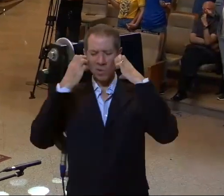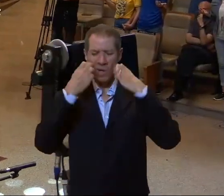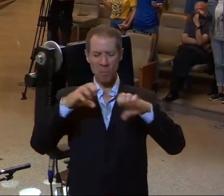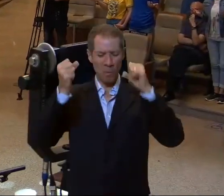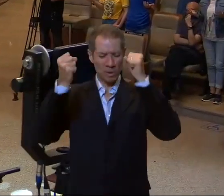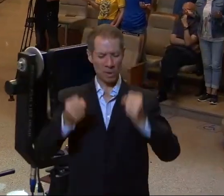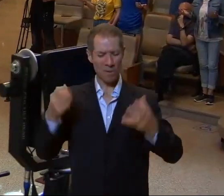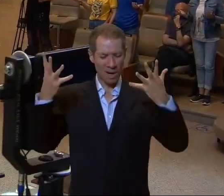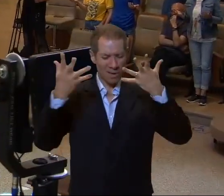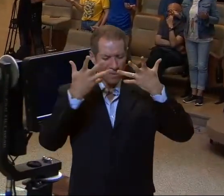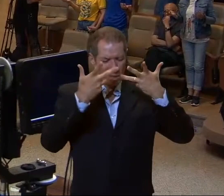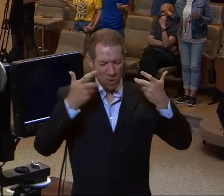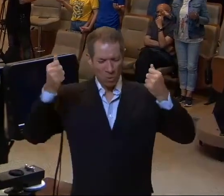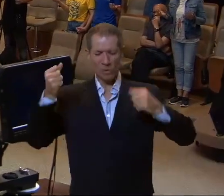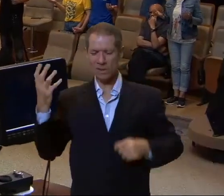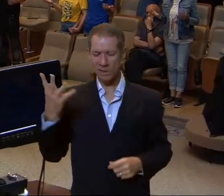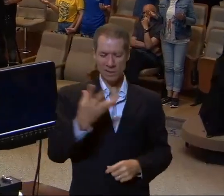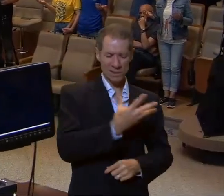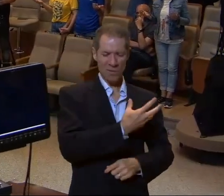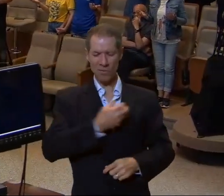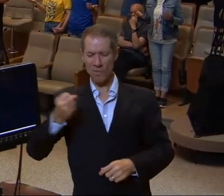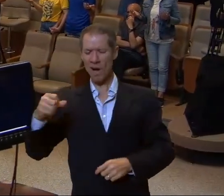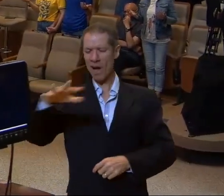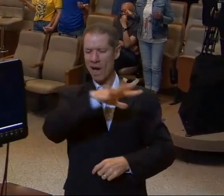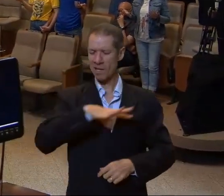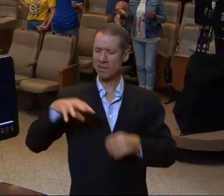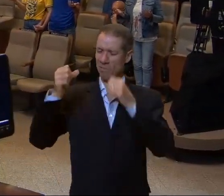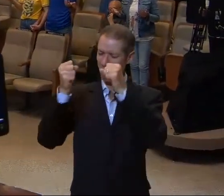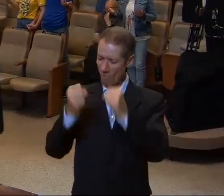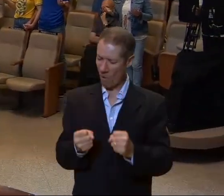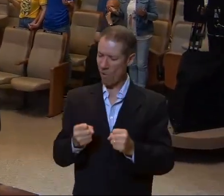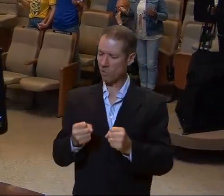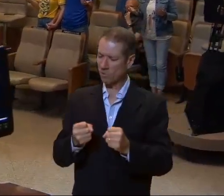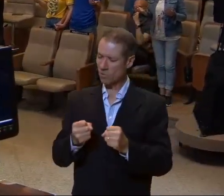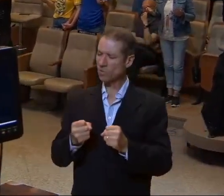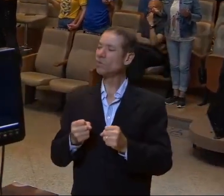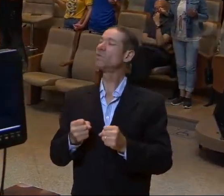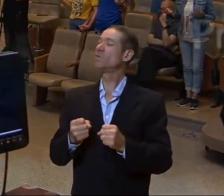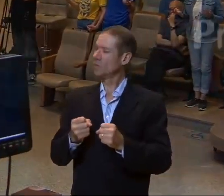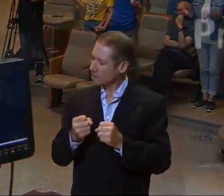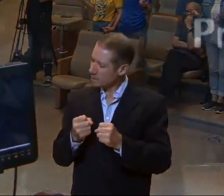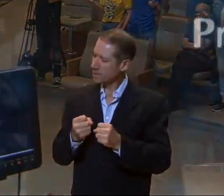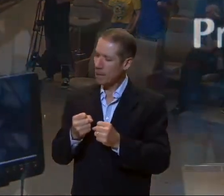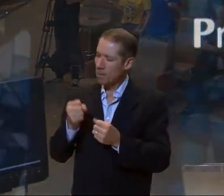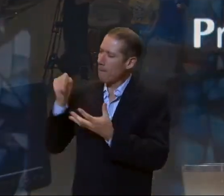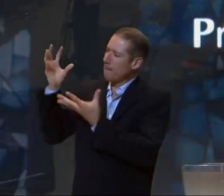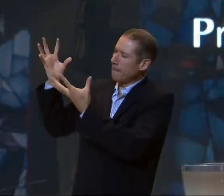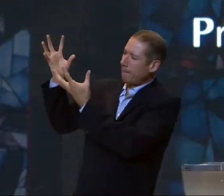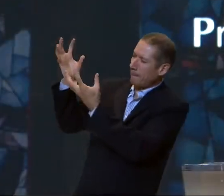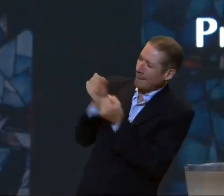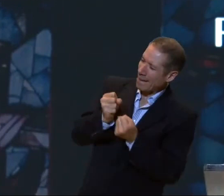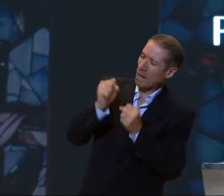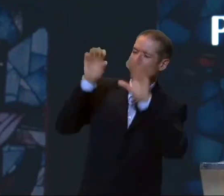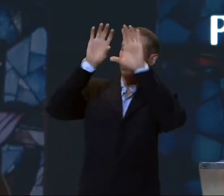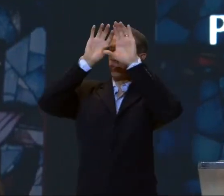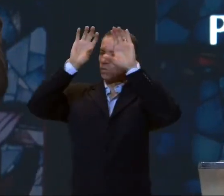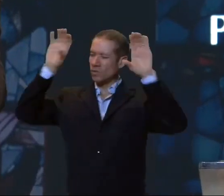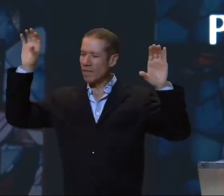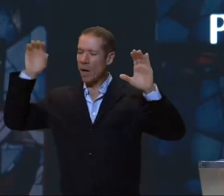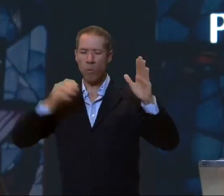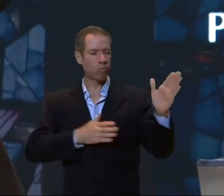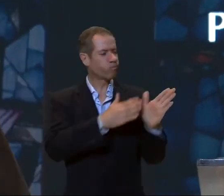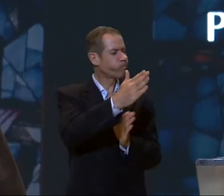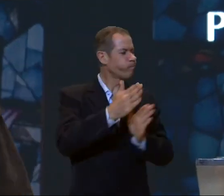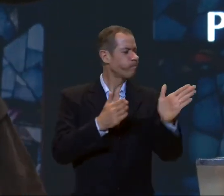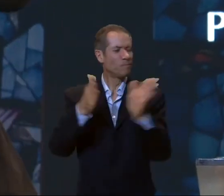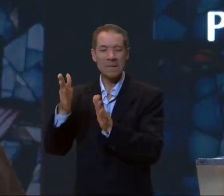poder maravilhoso para salvar. Que eles possam tomar essa provisão das dispensas dos céus, e por onde eles andarem,